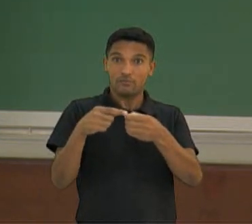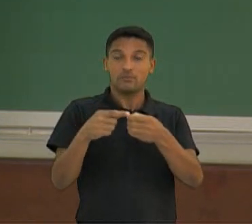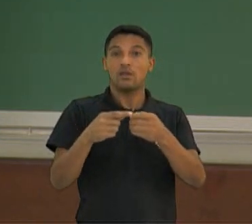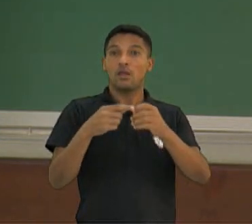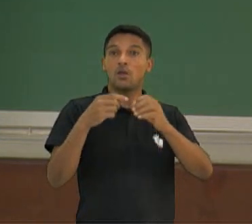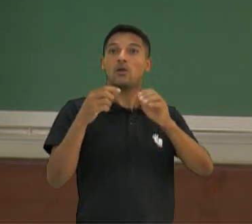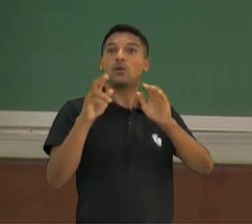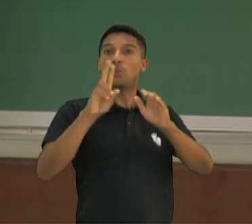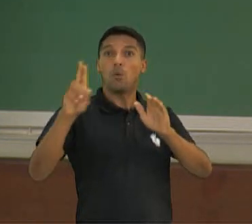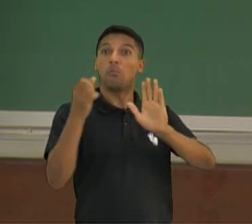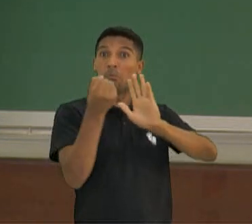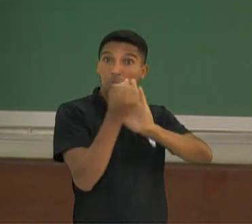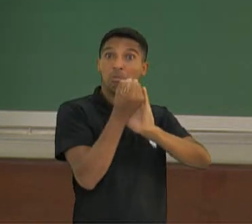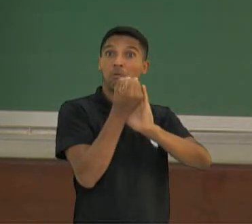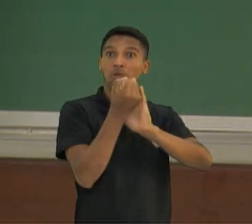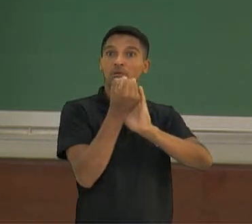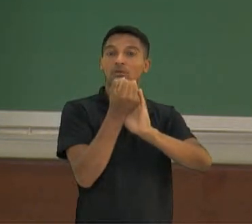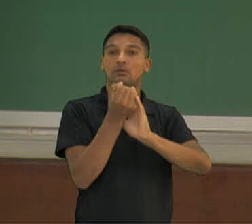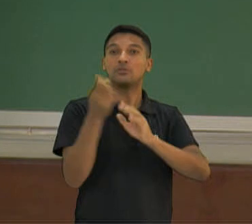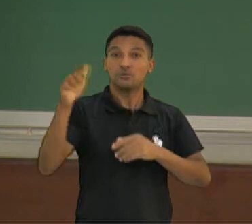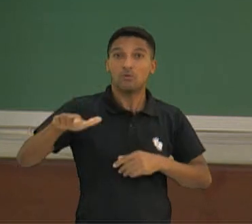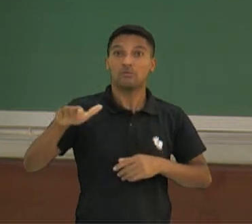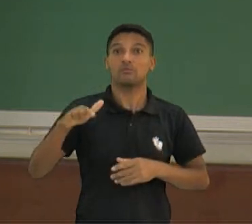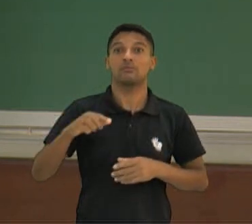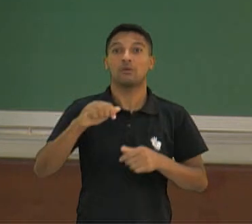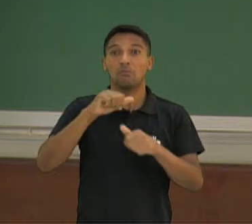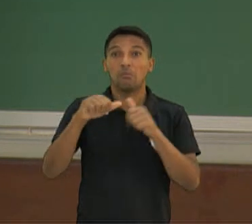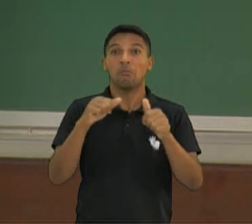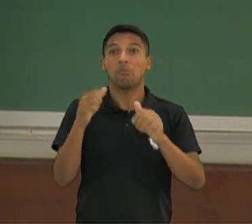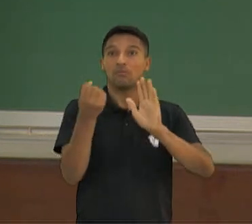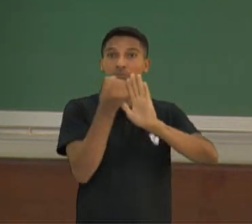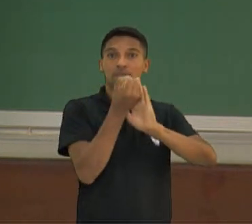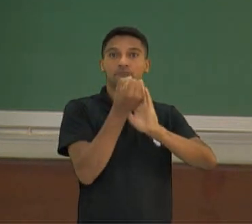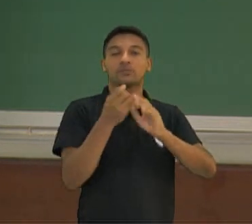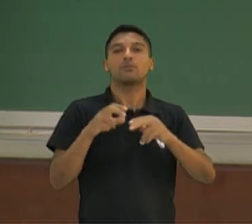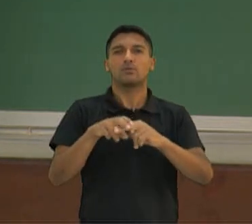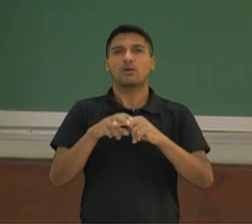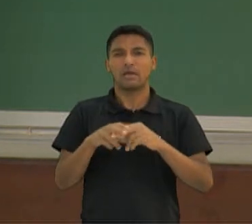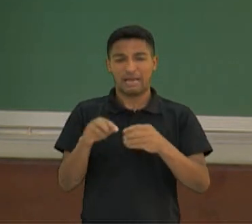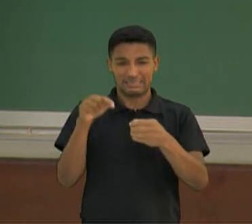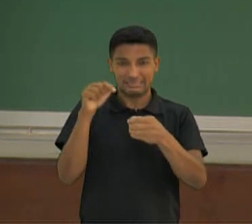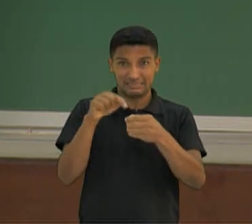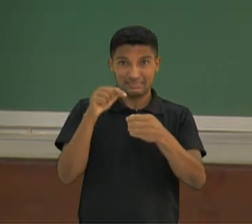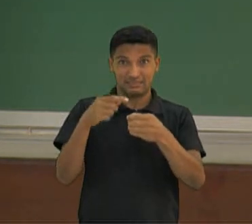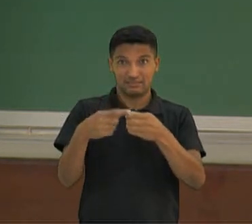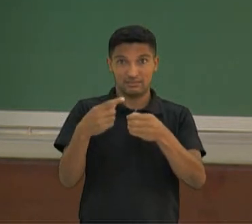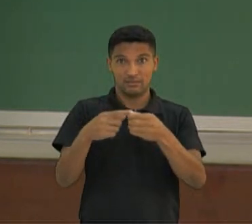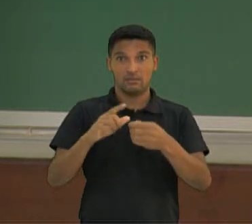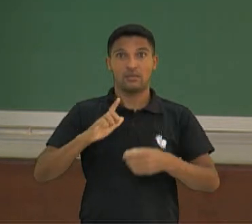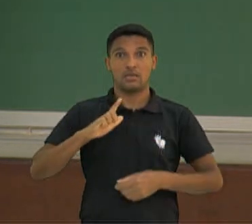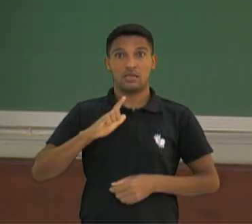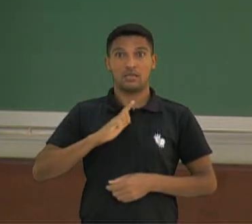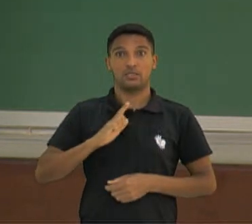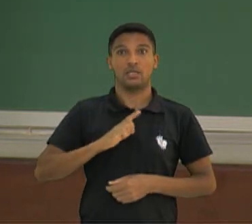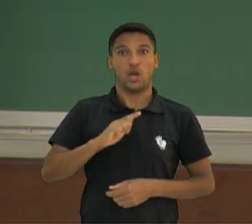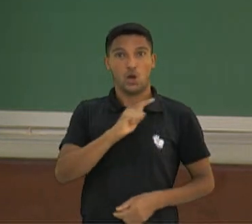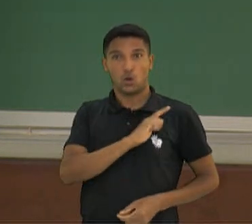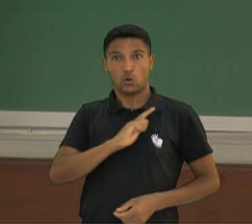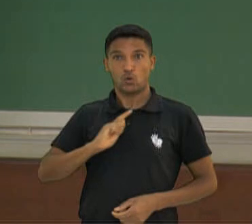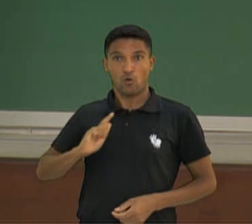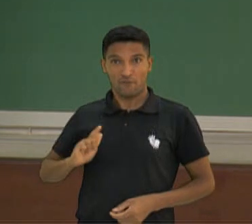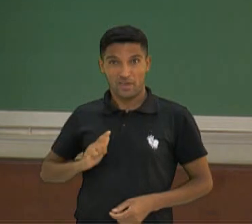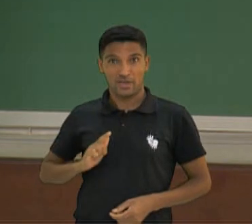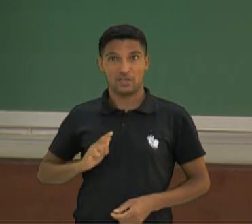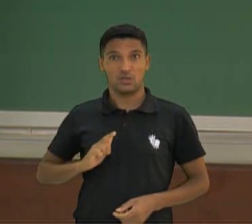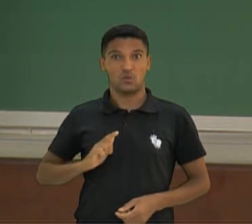do Cazaquistão, né, que ficou por 30 anos, né, na região. Agora, devido a problemas de governo, essa